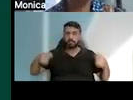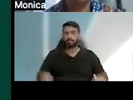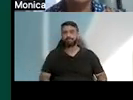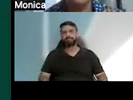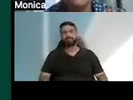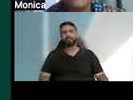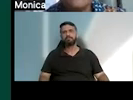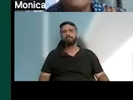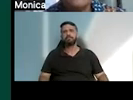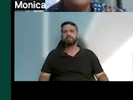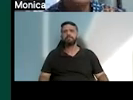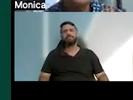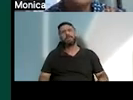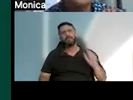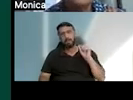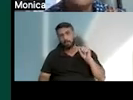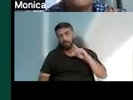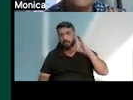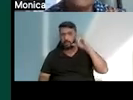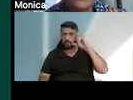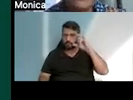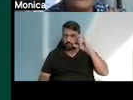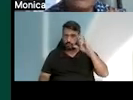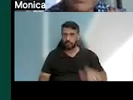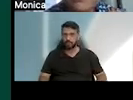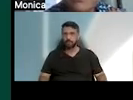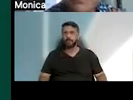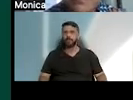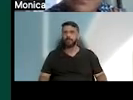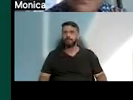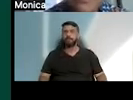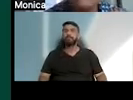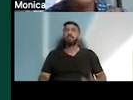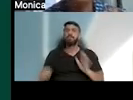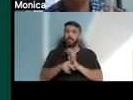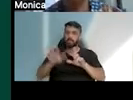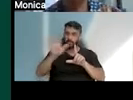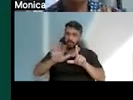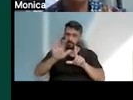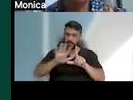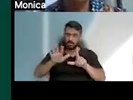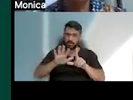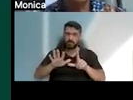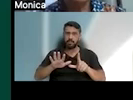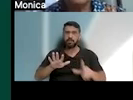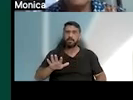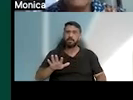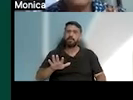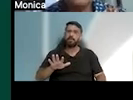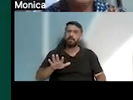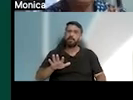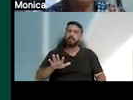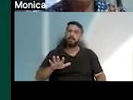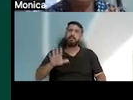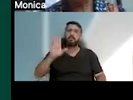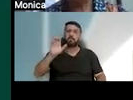gente tem um Instagram, tem uma página na Wiki, tem o